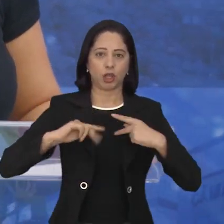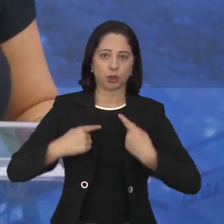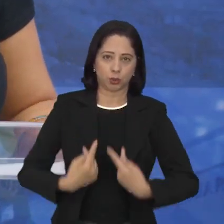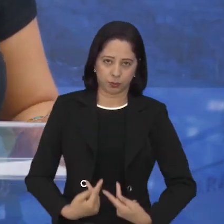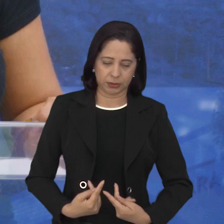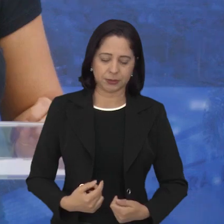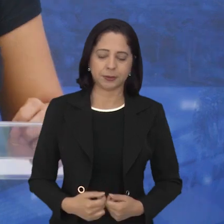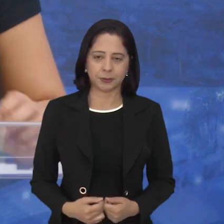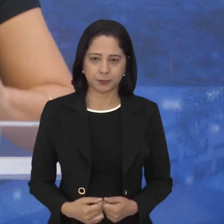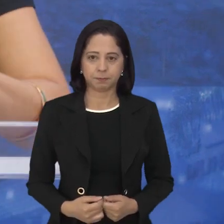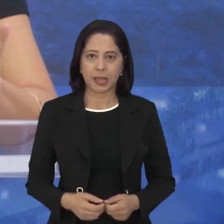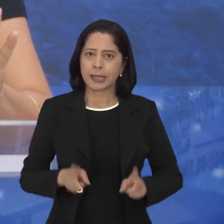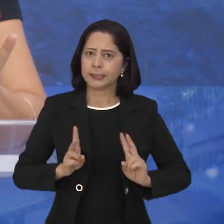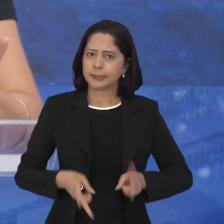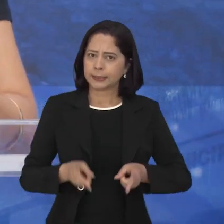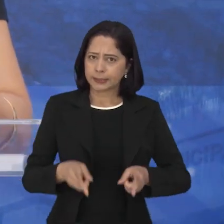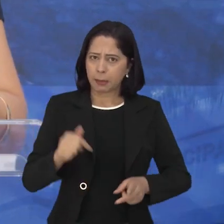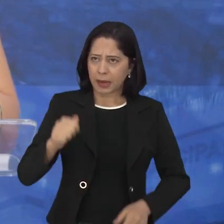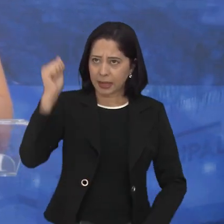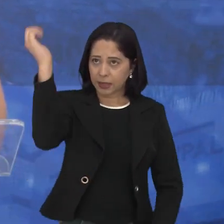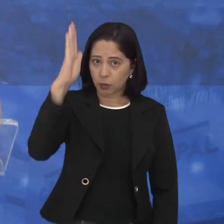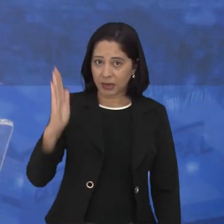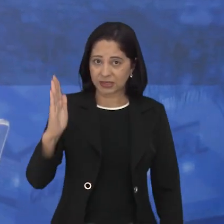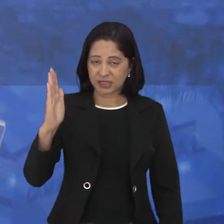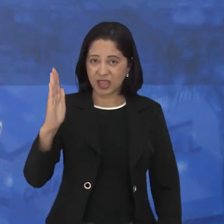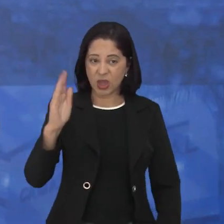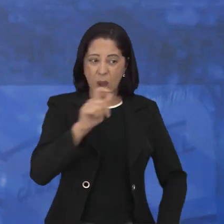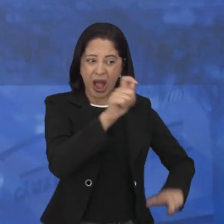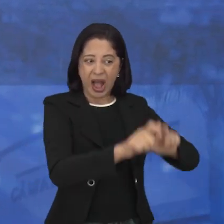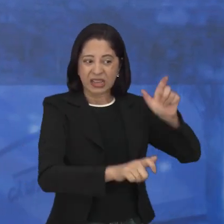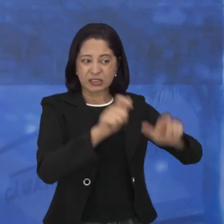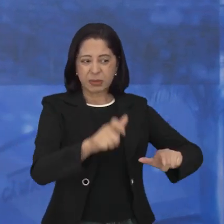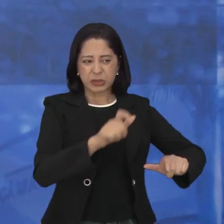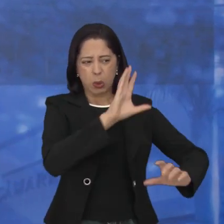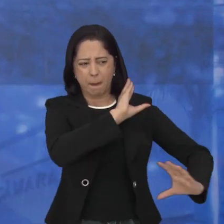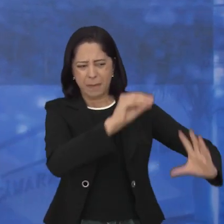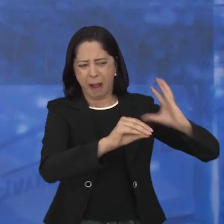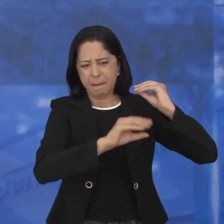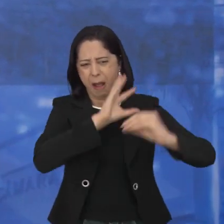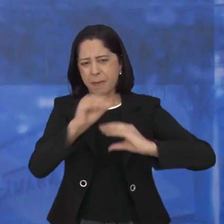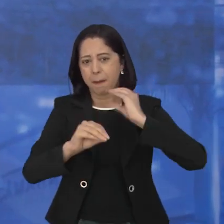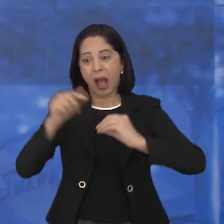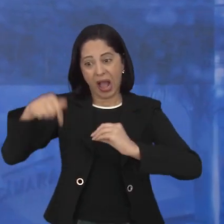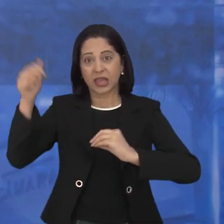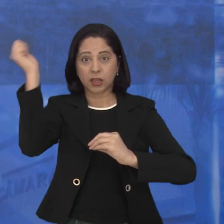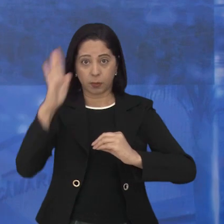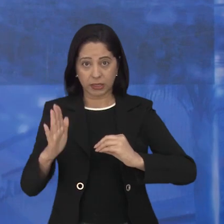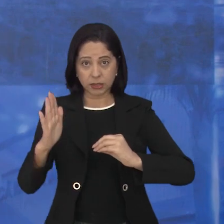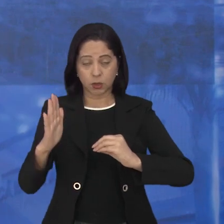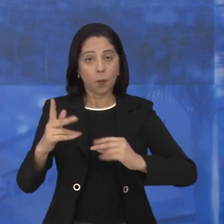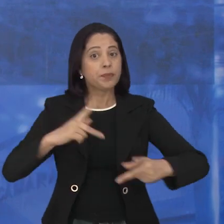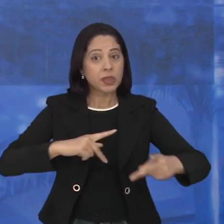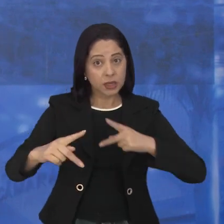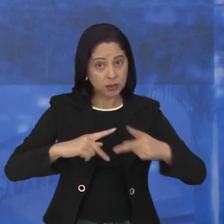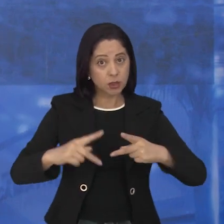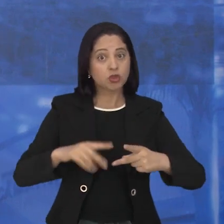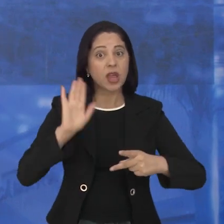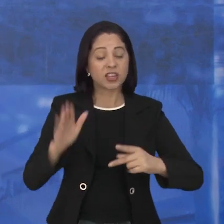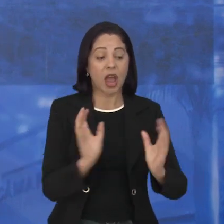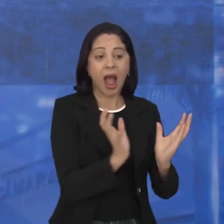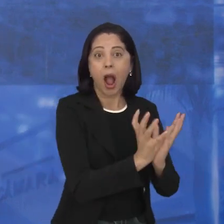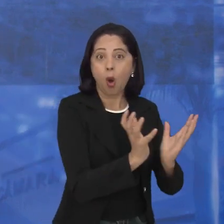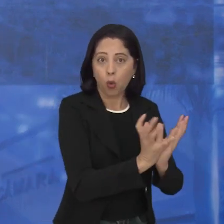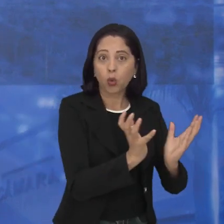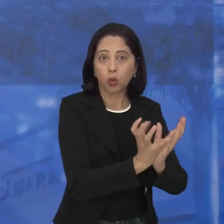às populações frequentemente o Brasil Recebe refugiados de guerra que fogem da violência São José dos Campos por exemplo